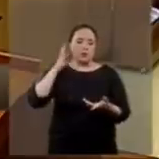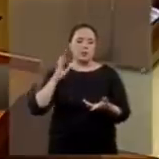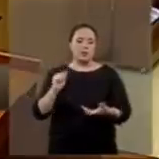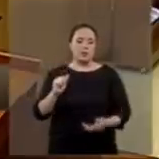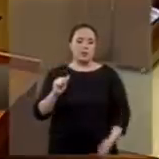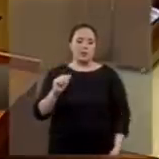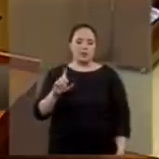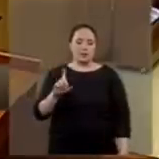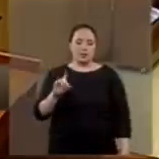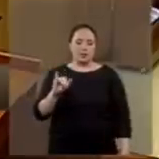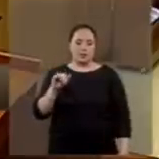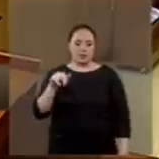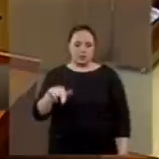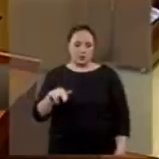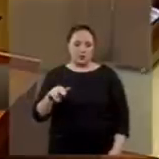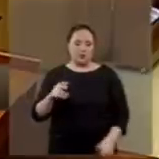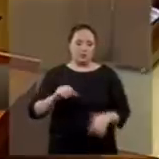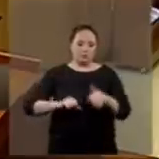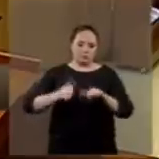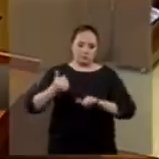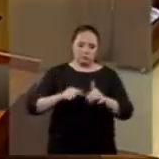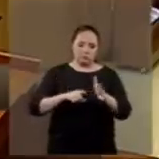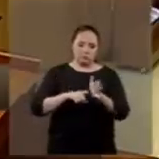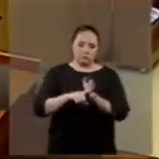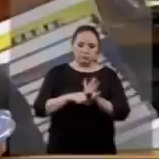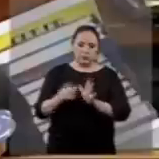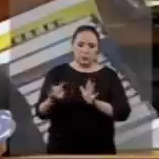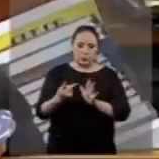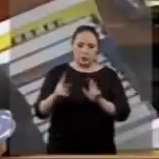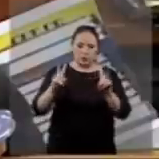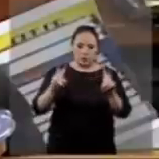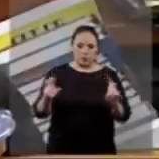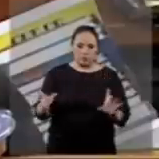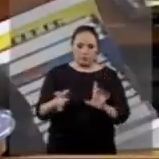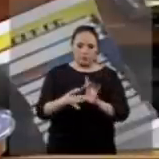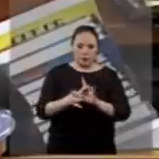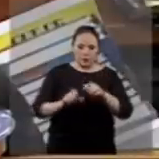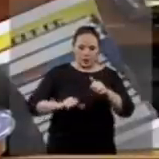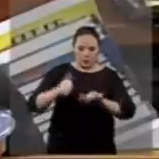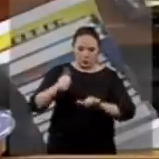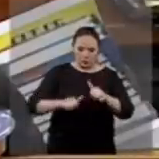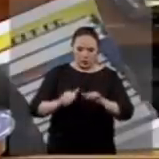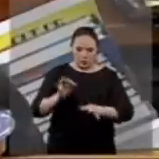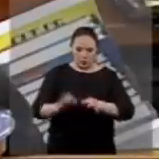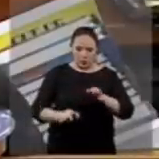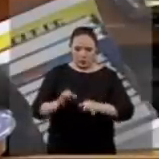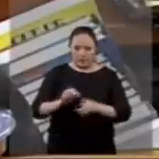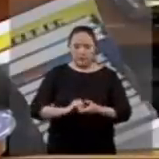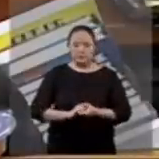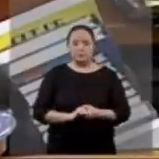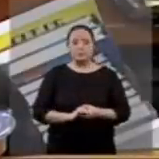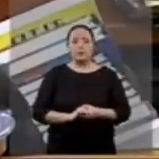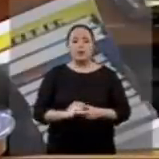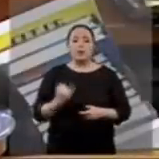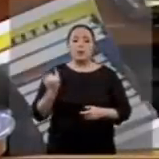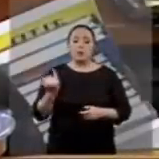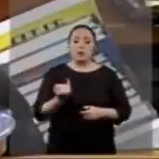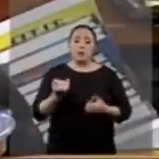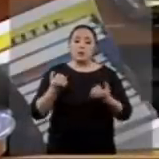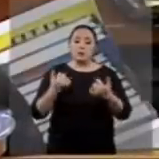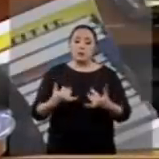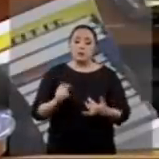ações diretas apreciadas em conjunto, tem-se que descabe suscitar,